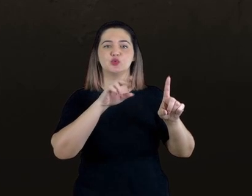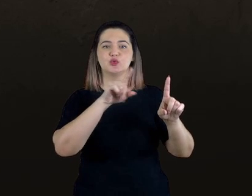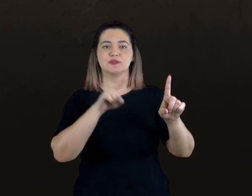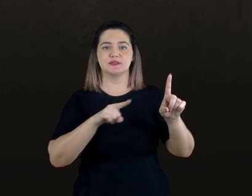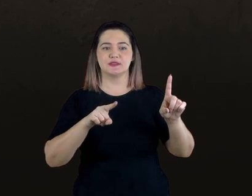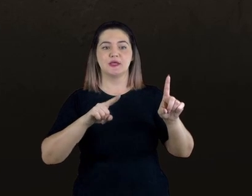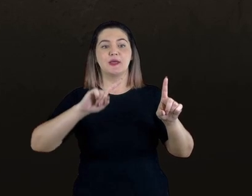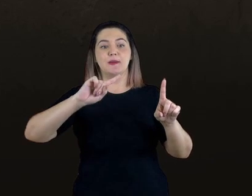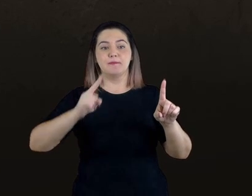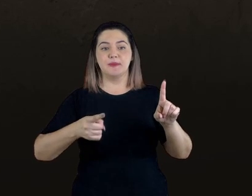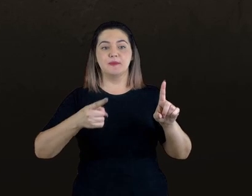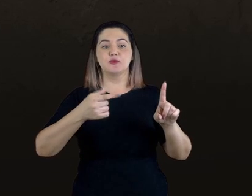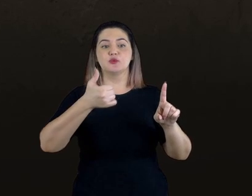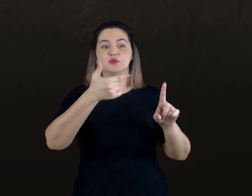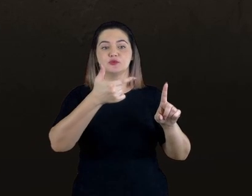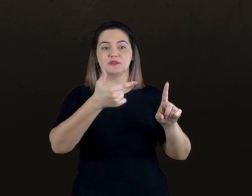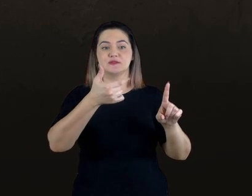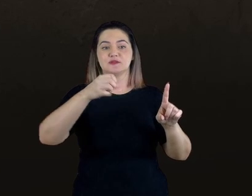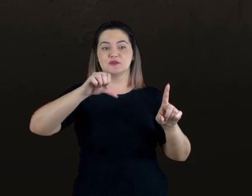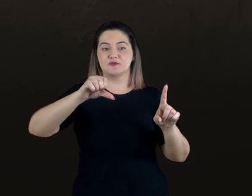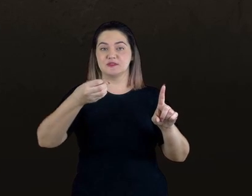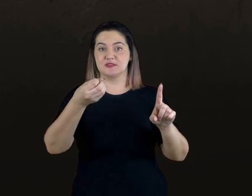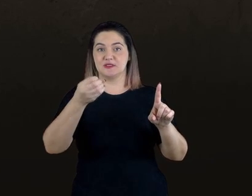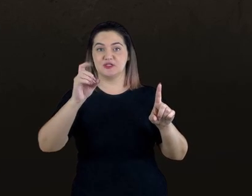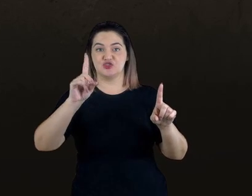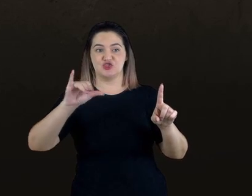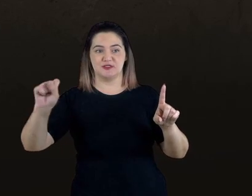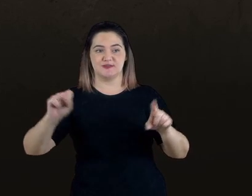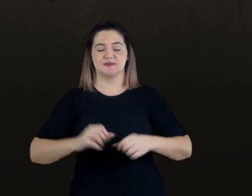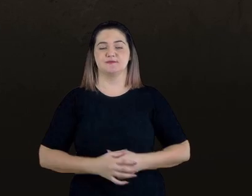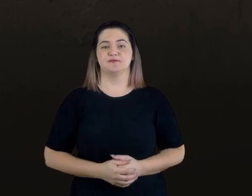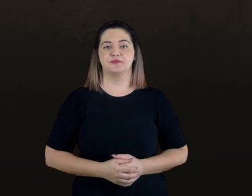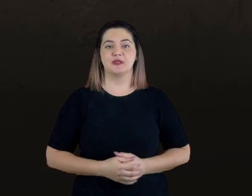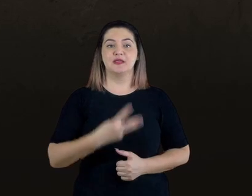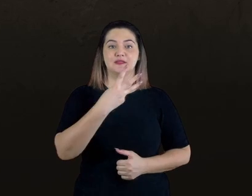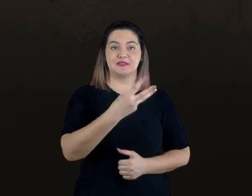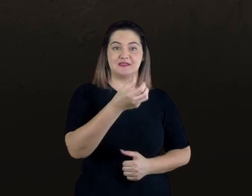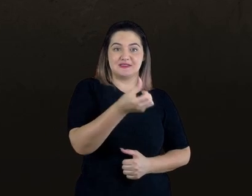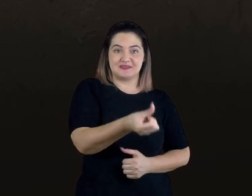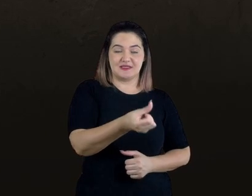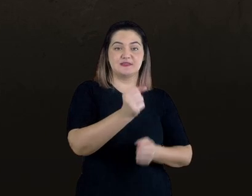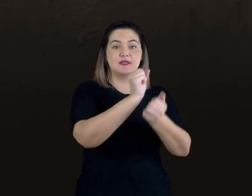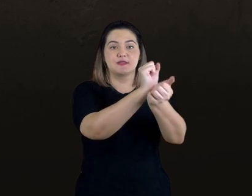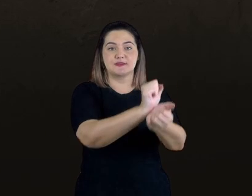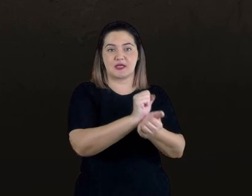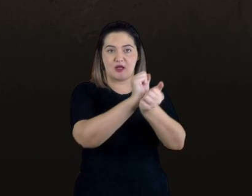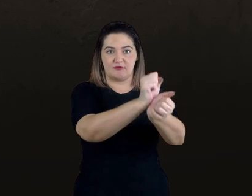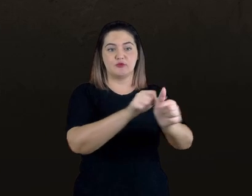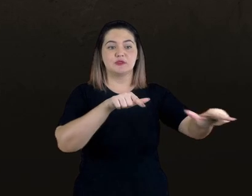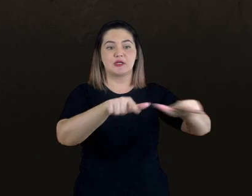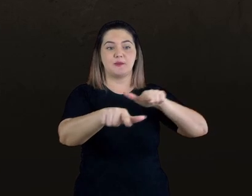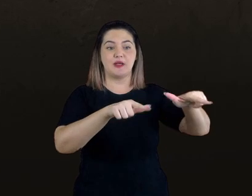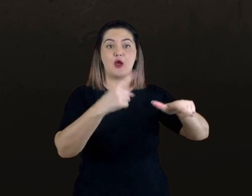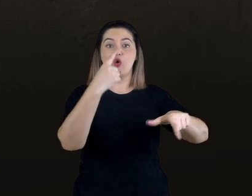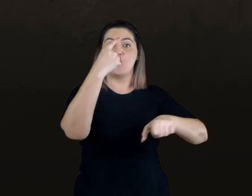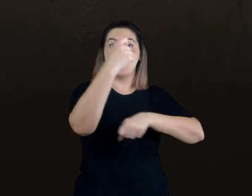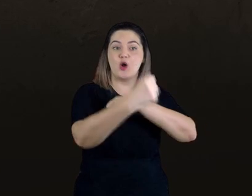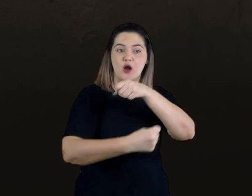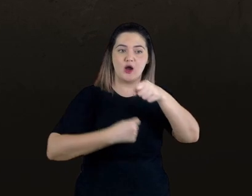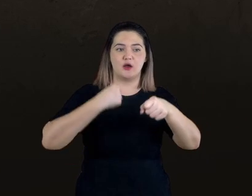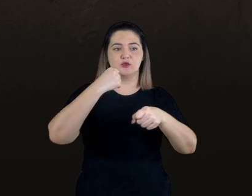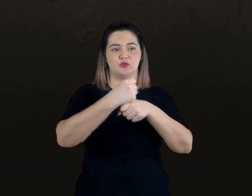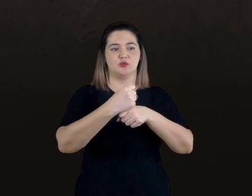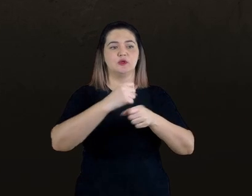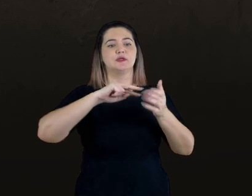débito neste local. 36 escravos trabalharão por exatamente um ano, ou seja, do